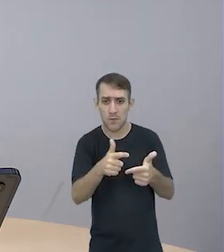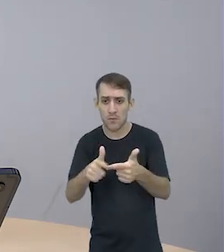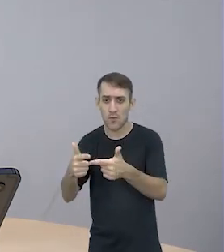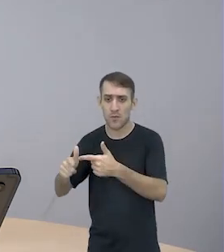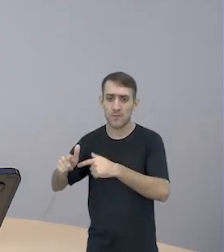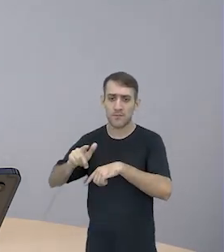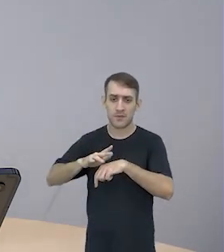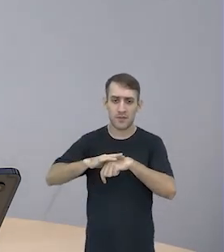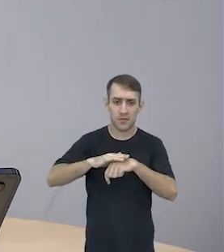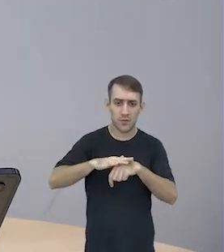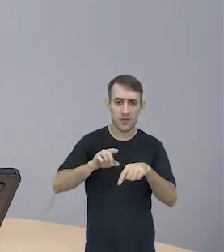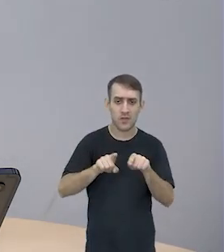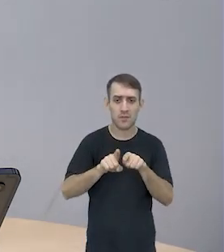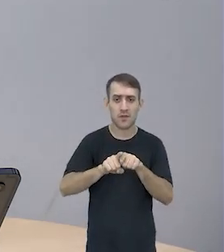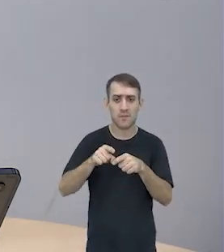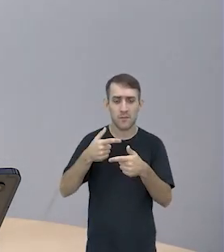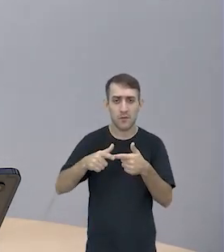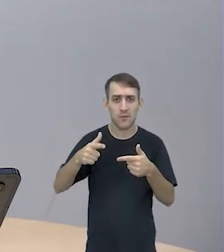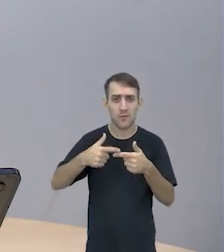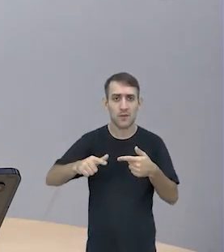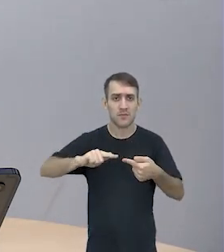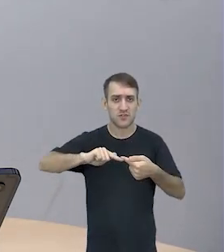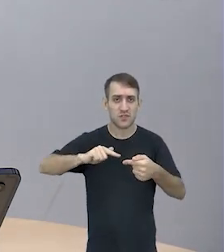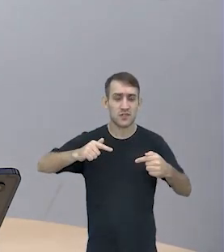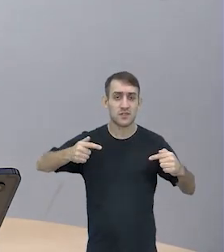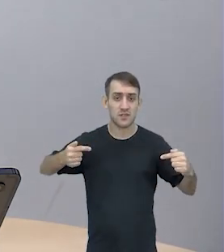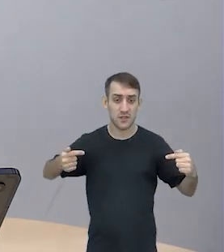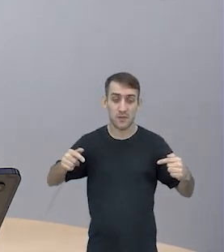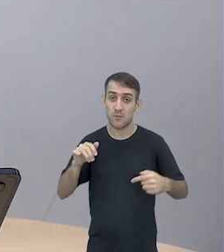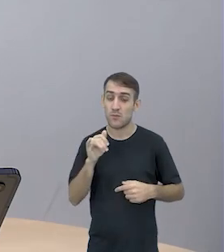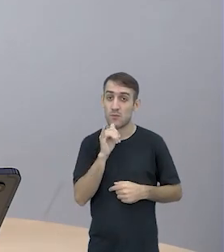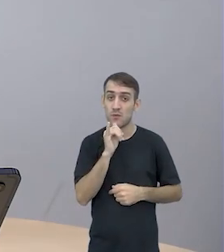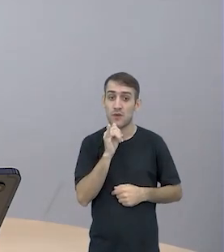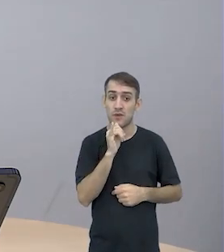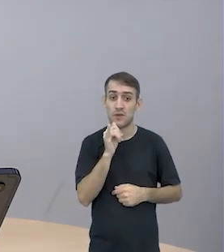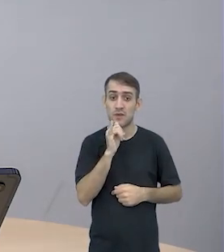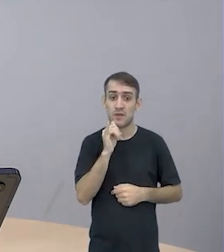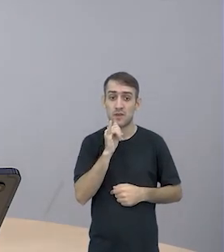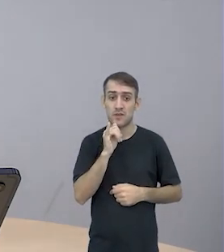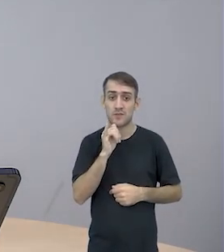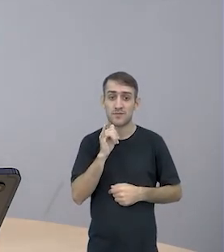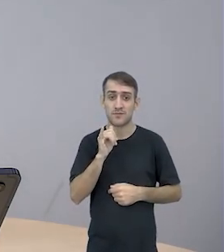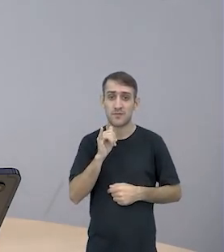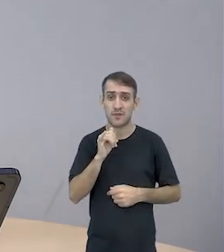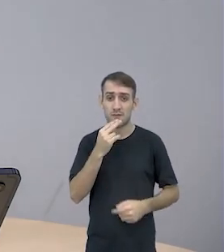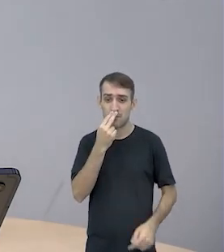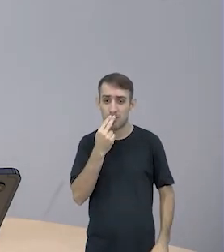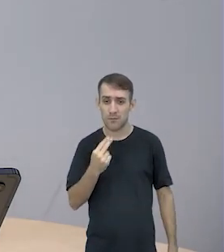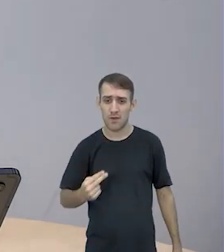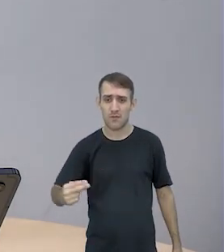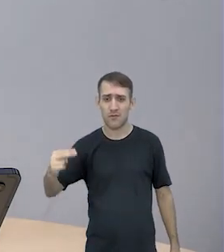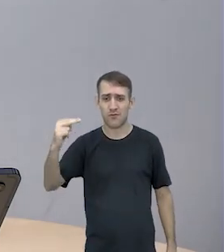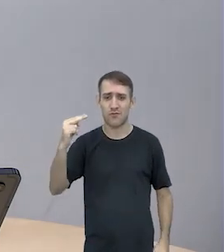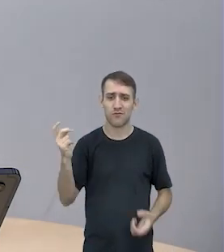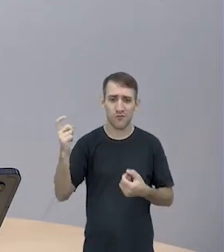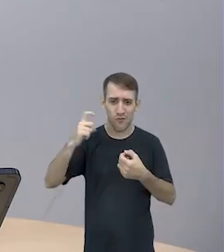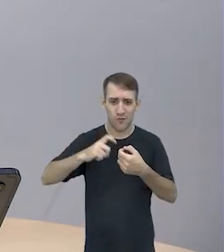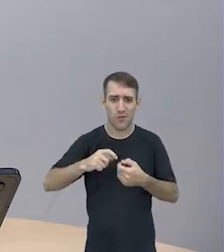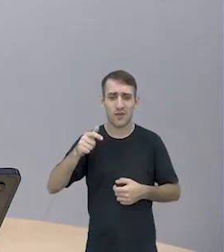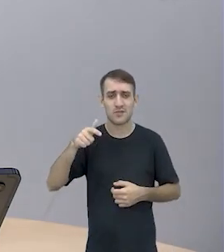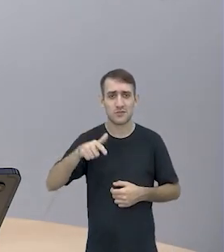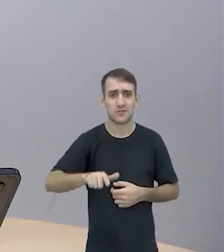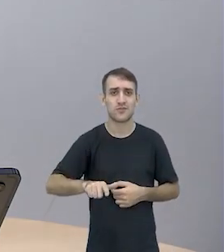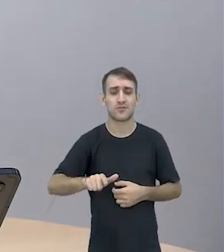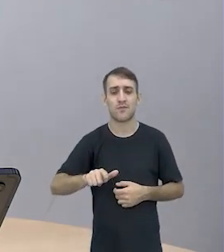doença, alguns problemas genéticos, né? Por exemplo, mamute, né? Ressuscitar os